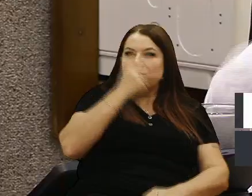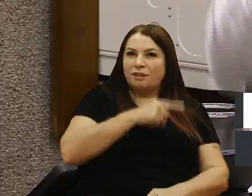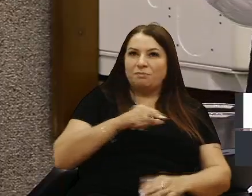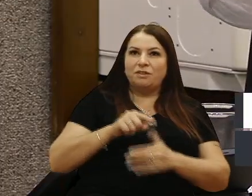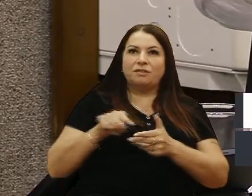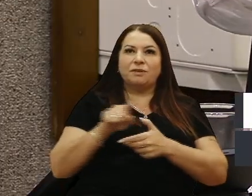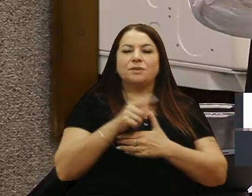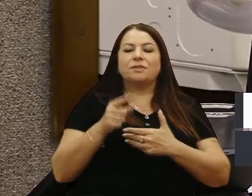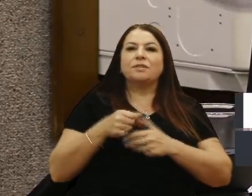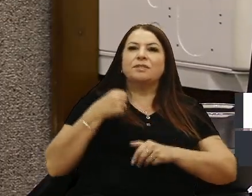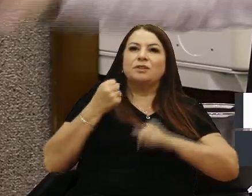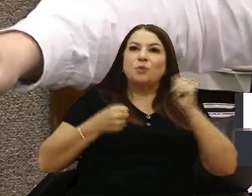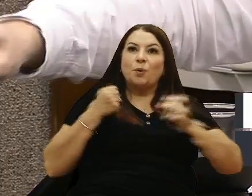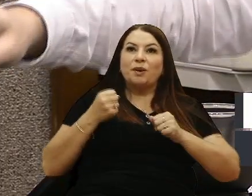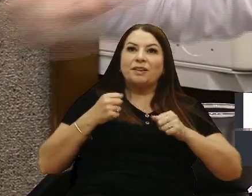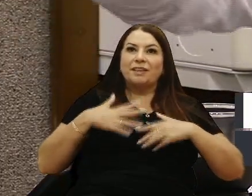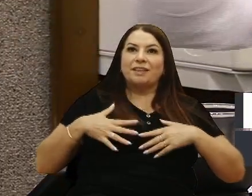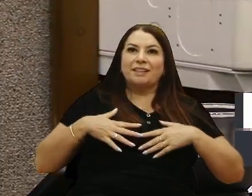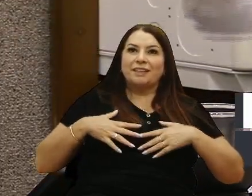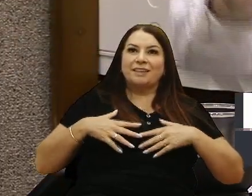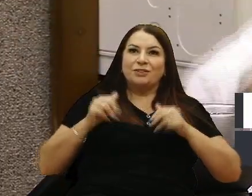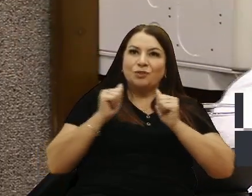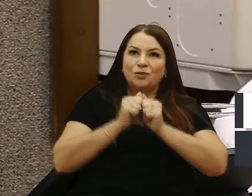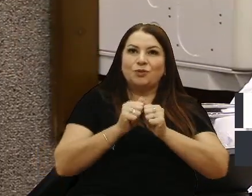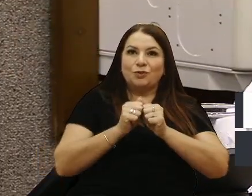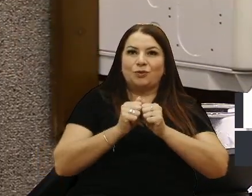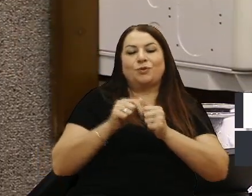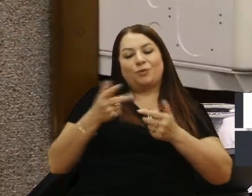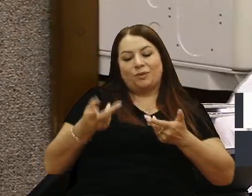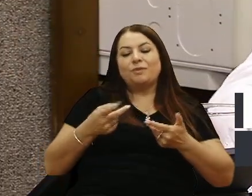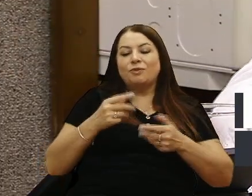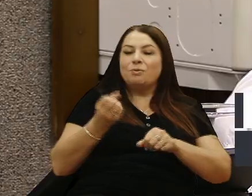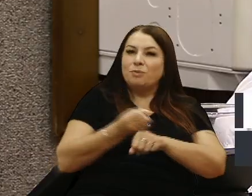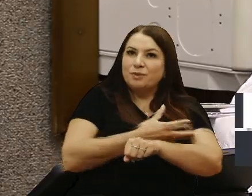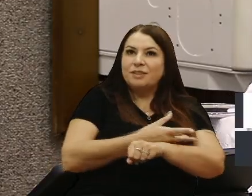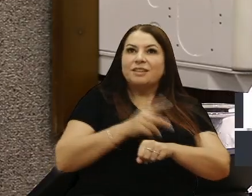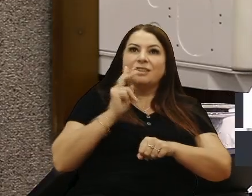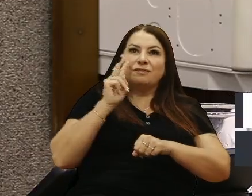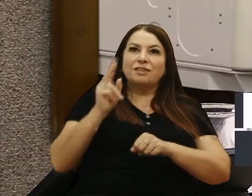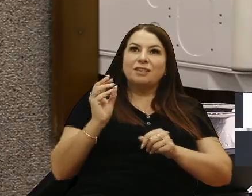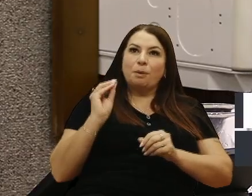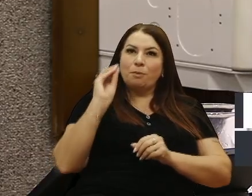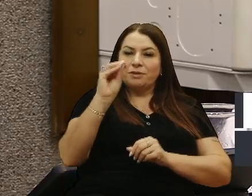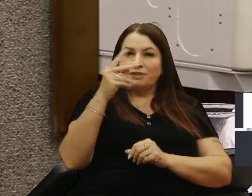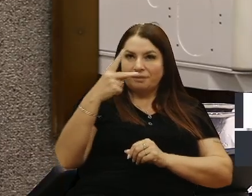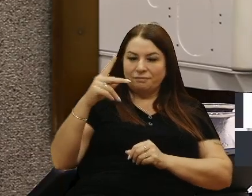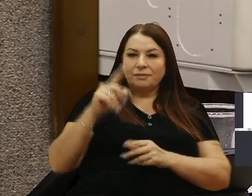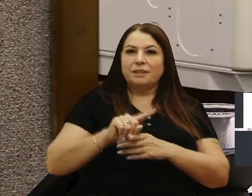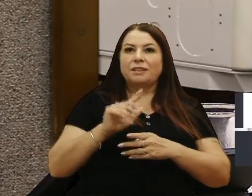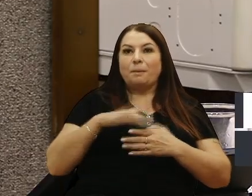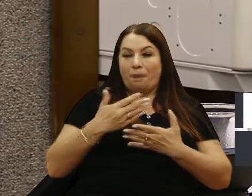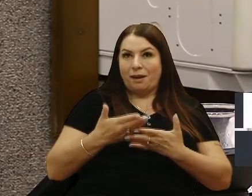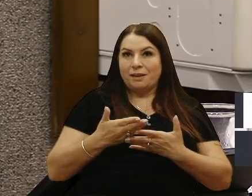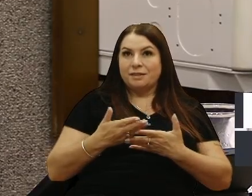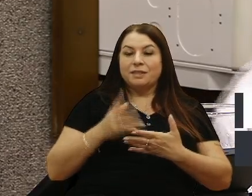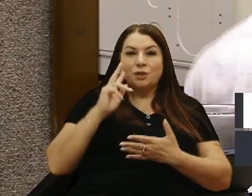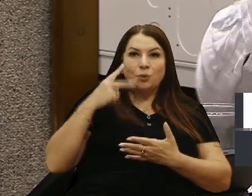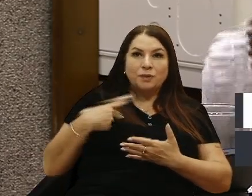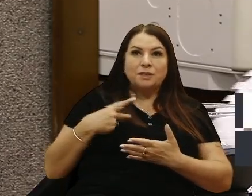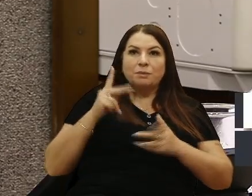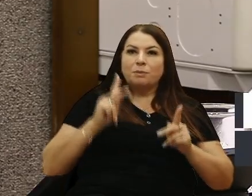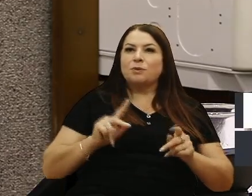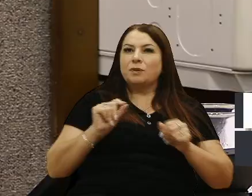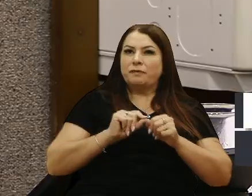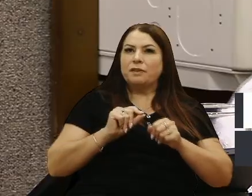E ele correndo com a camiseta, com a caligrafia dele, é mais bonito ainda. Então eu fiquei emocionado ao ver a postagem dele. E mais do que isso, em reconhecer alguém que